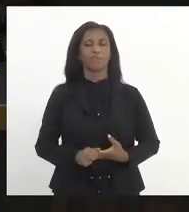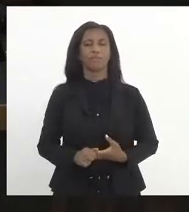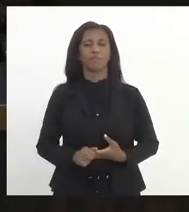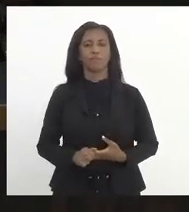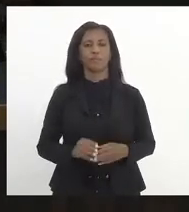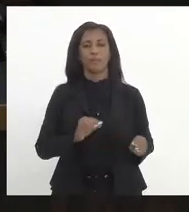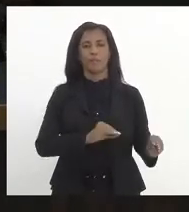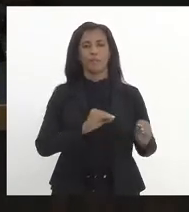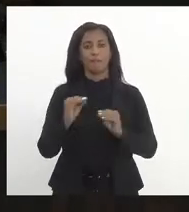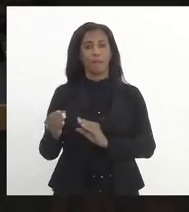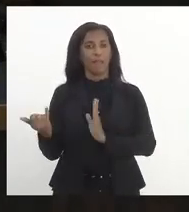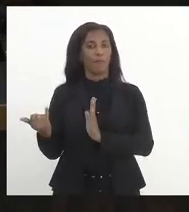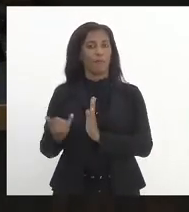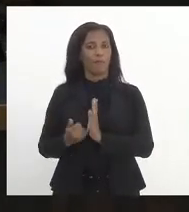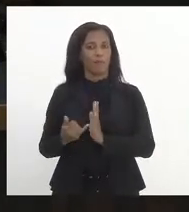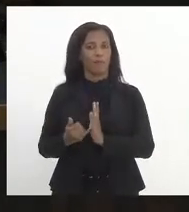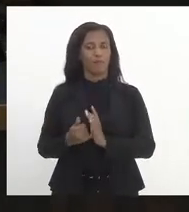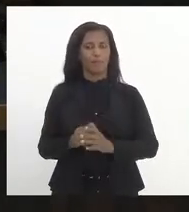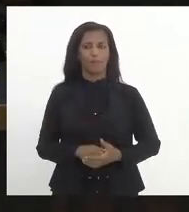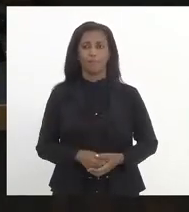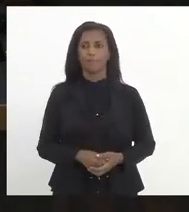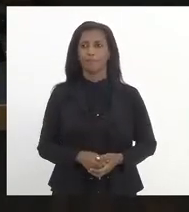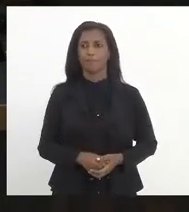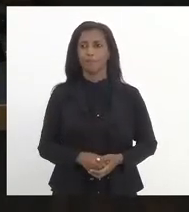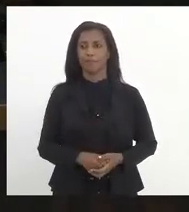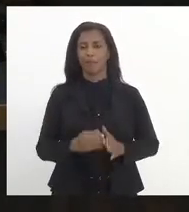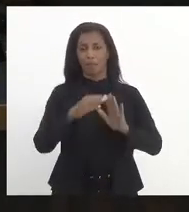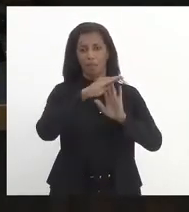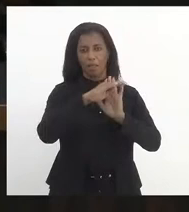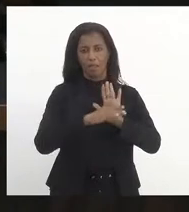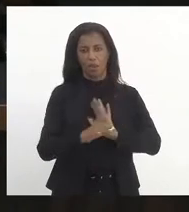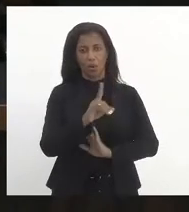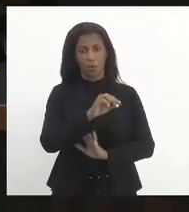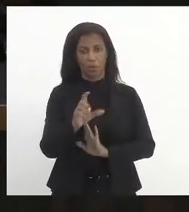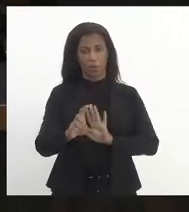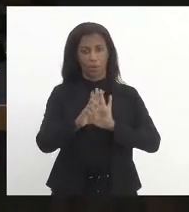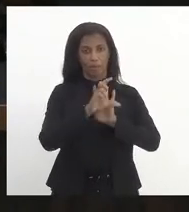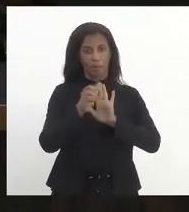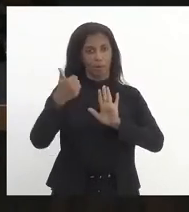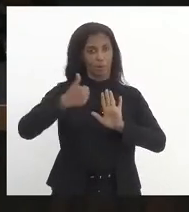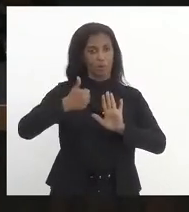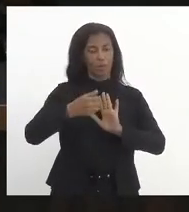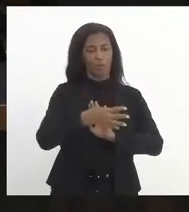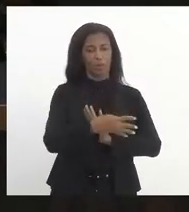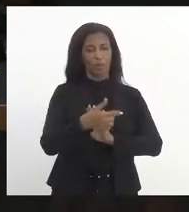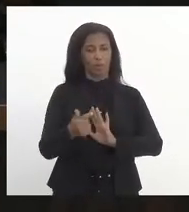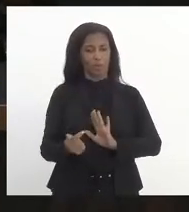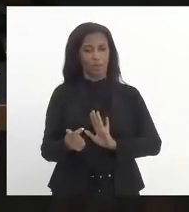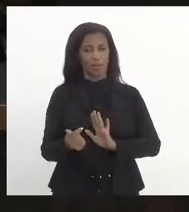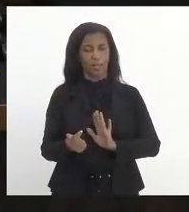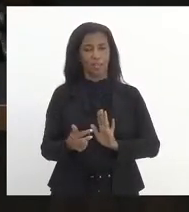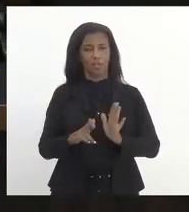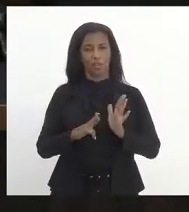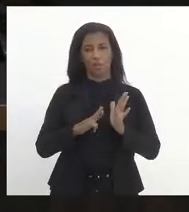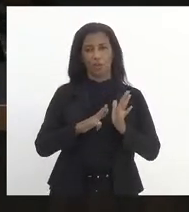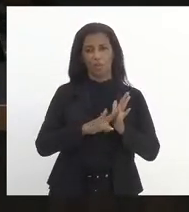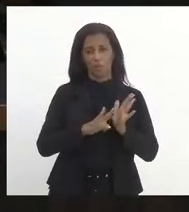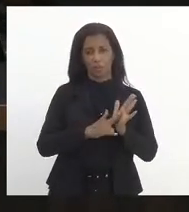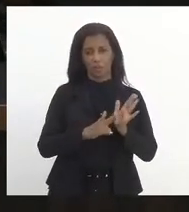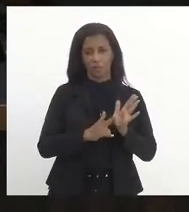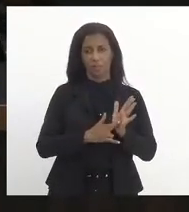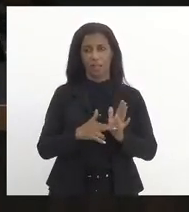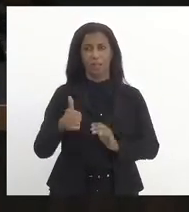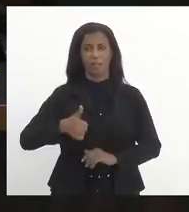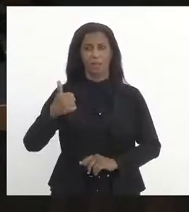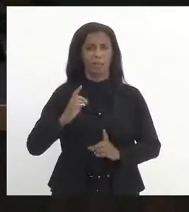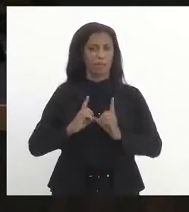vai à publicação. Incluído na ordem do dia, de acordo com o parágrafo 1º do artigo 47 do Regimento Interno, em tramitação ordinária, em primeira